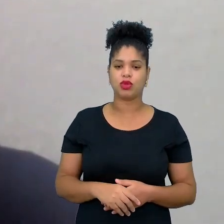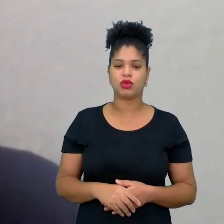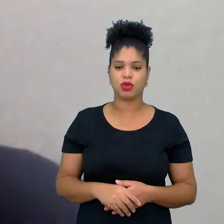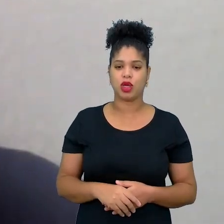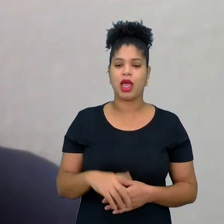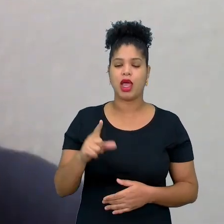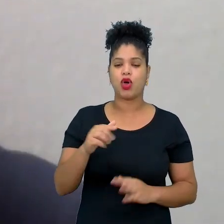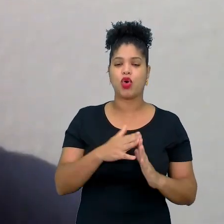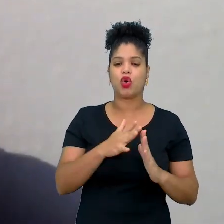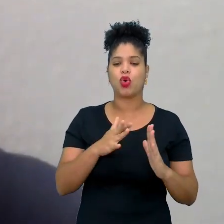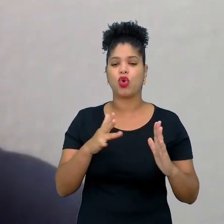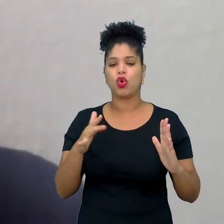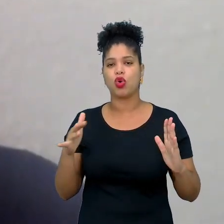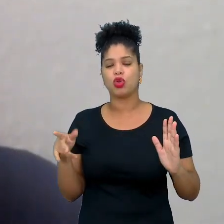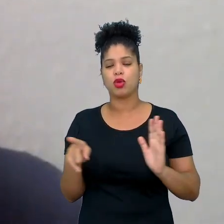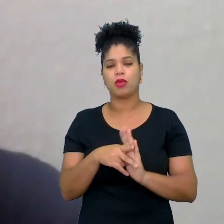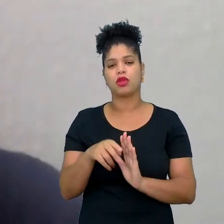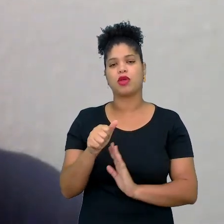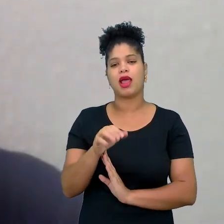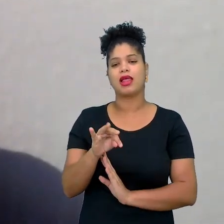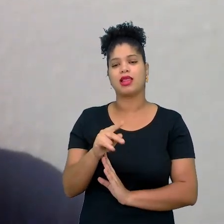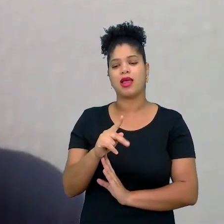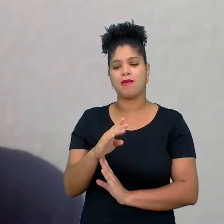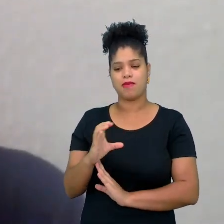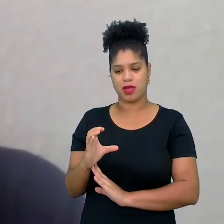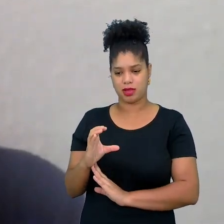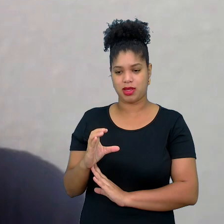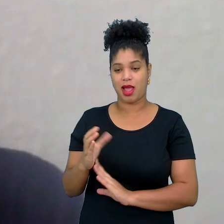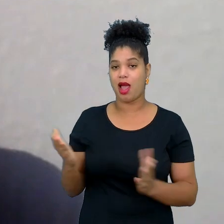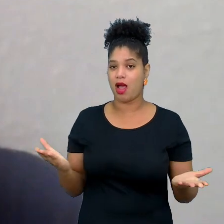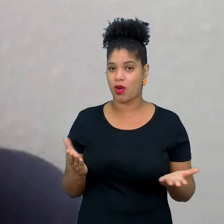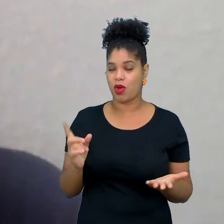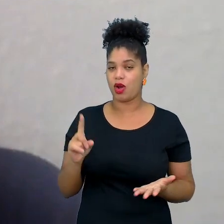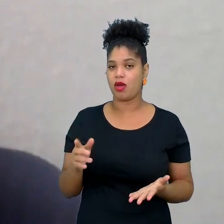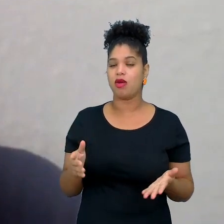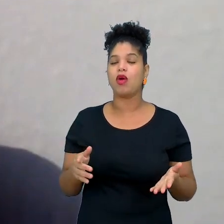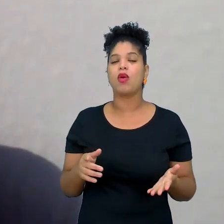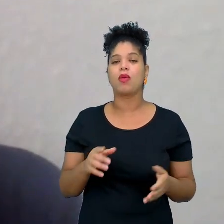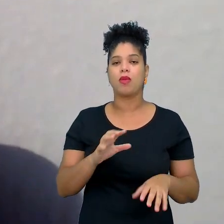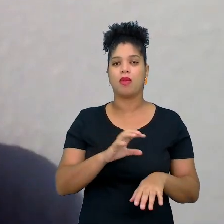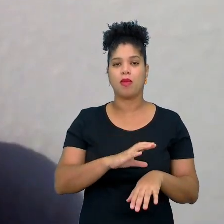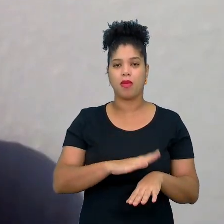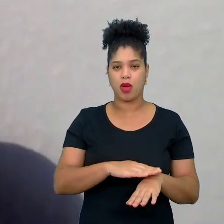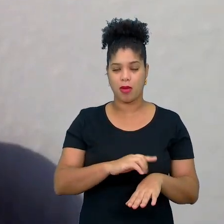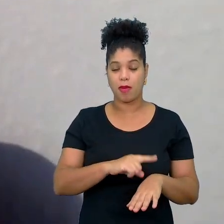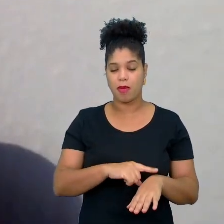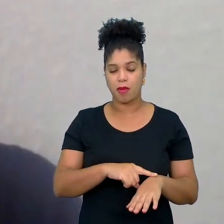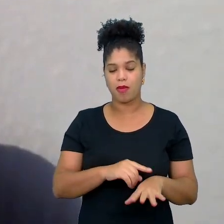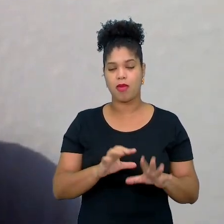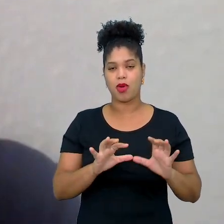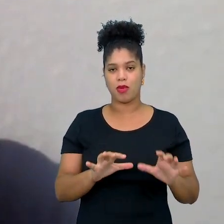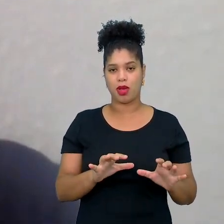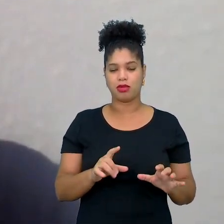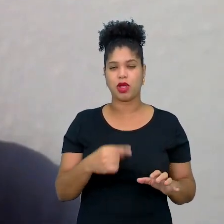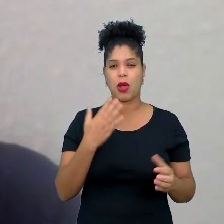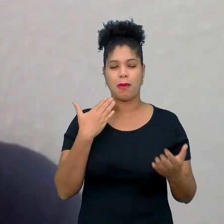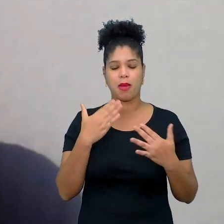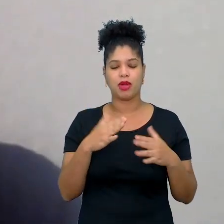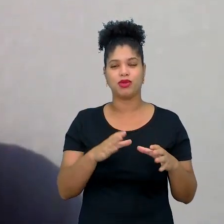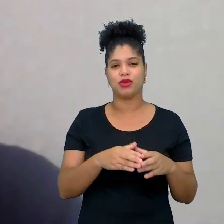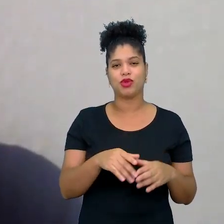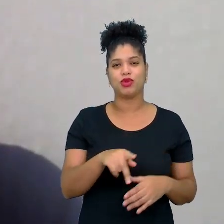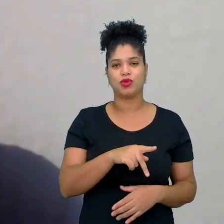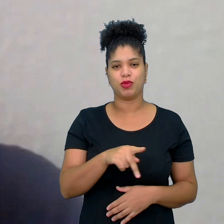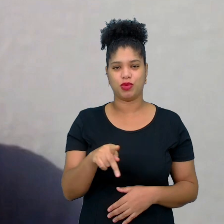esse roteiro do ATPC, né, nesse momento de desdobramento de pauta, porque após o ATPC vocês vão discutir com